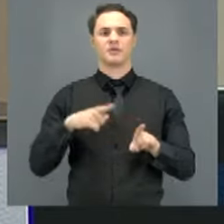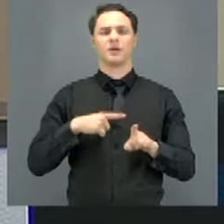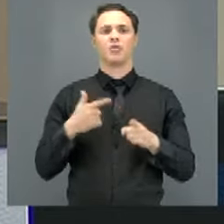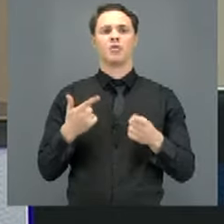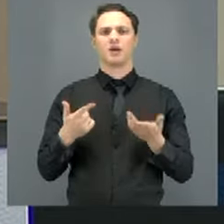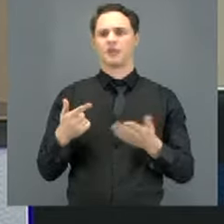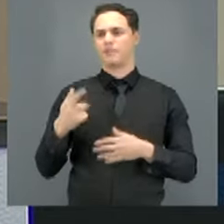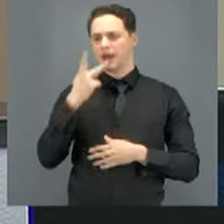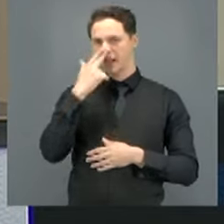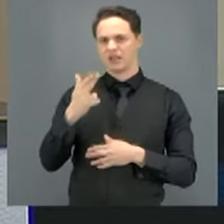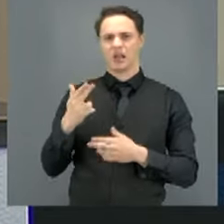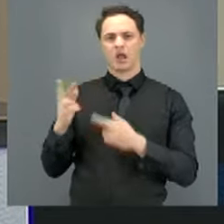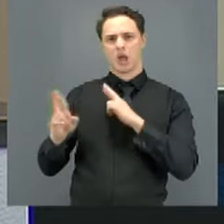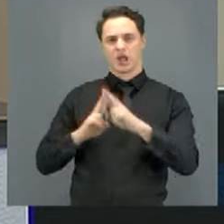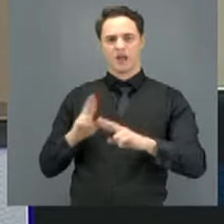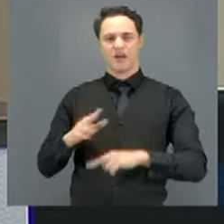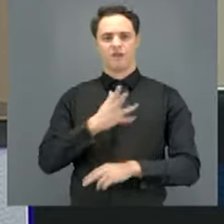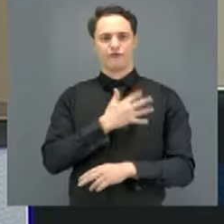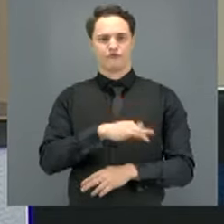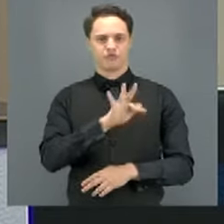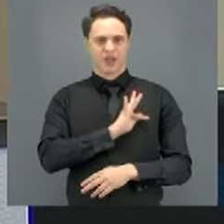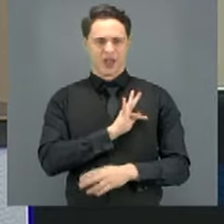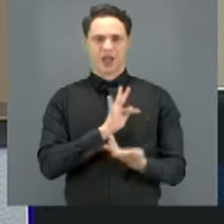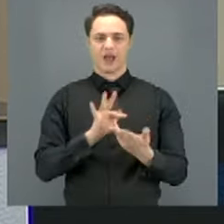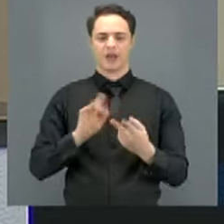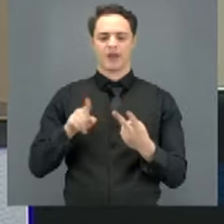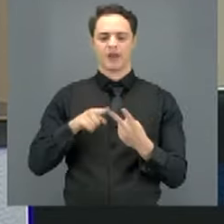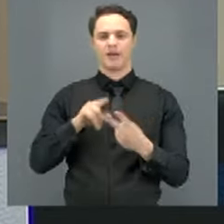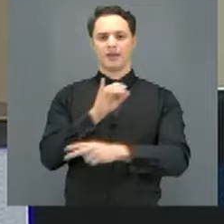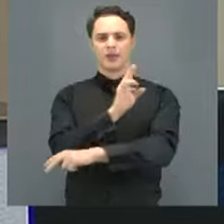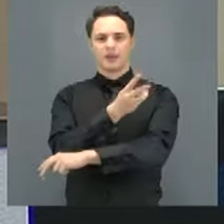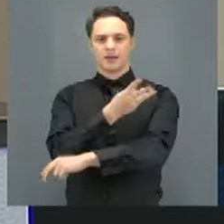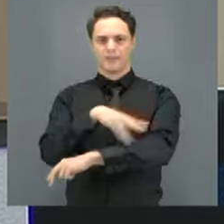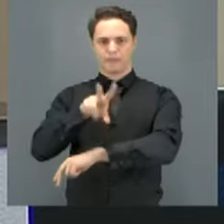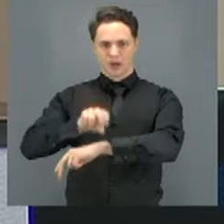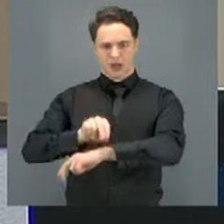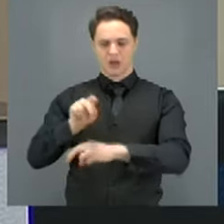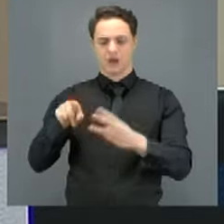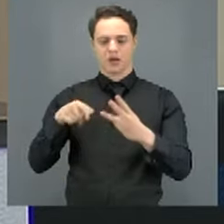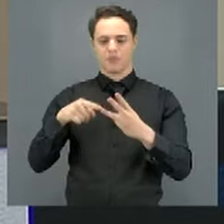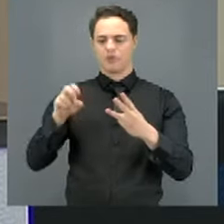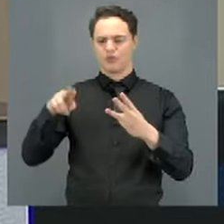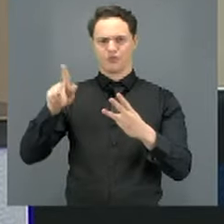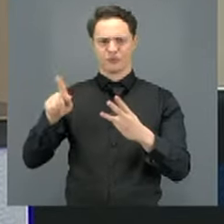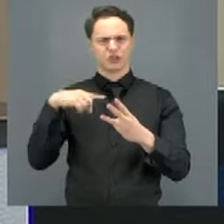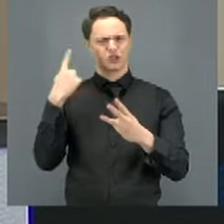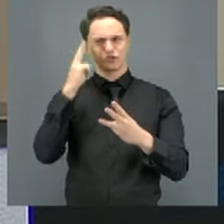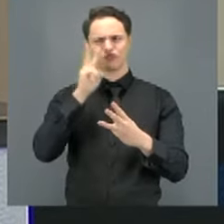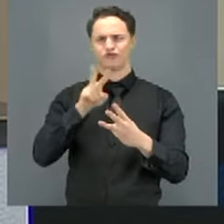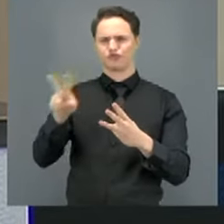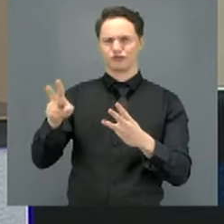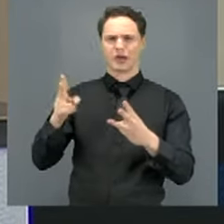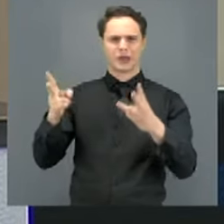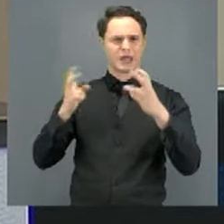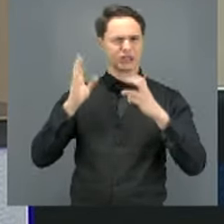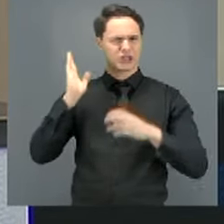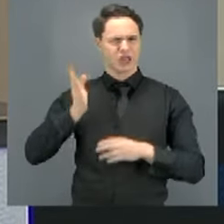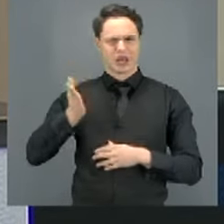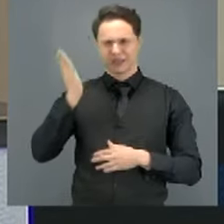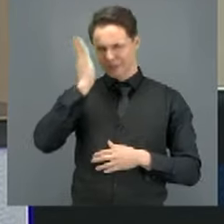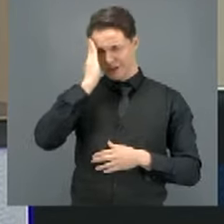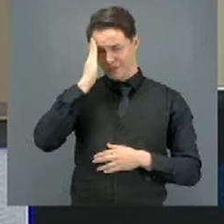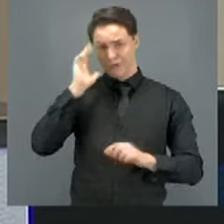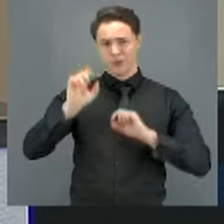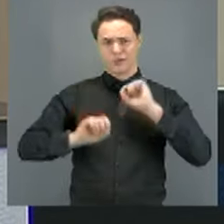promíscua entre FUNAI, IBAMA e ONG está colocada aqui, está aberta, todo mundo já sabe disso.